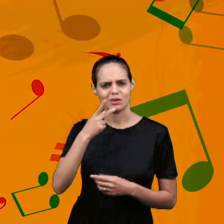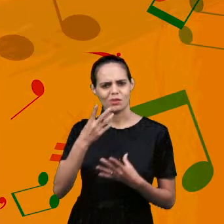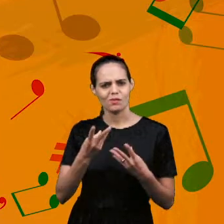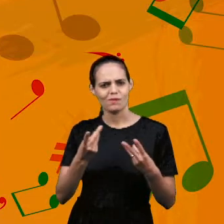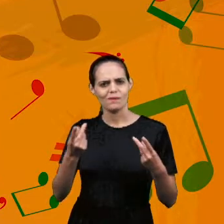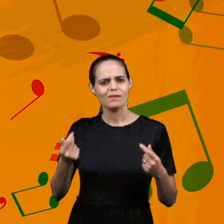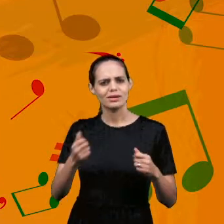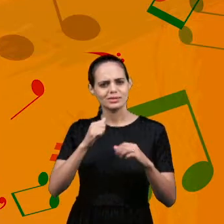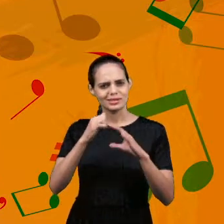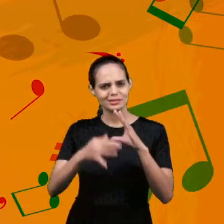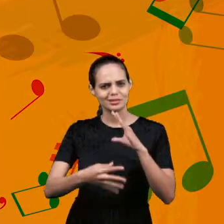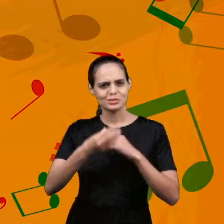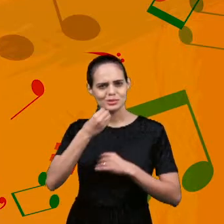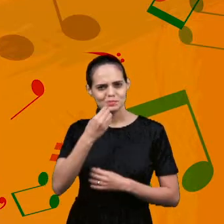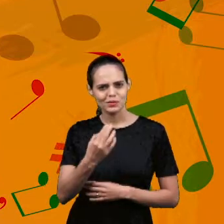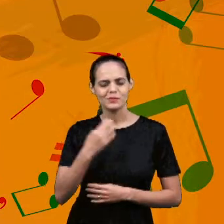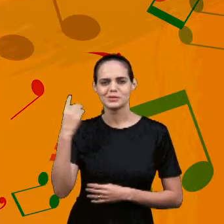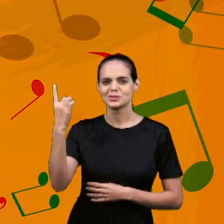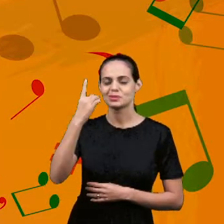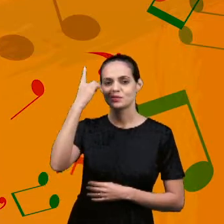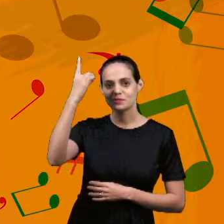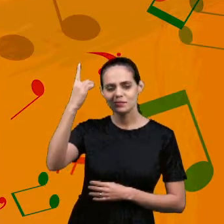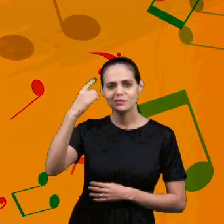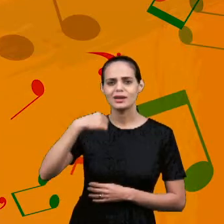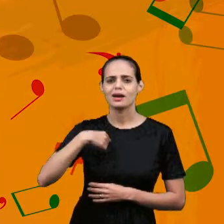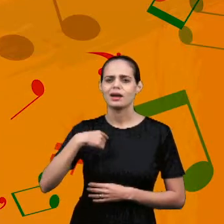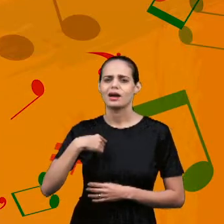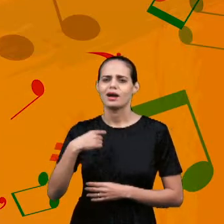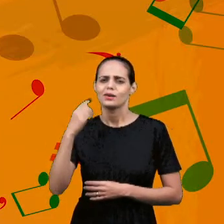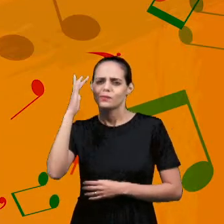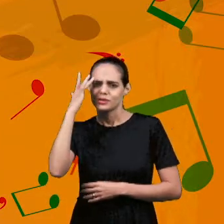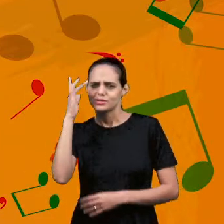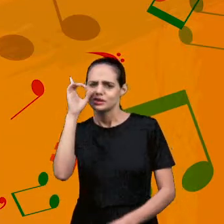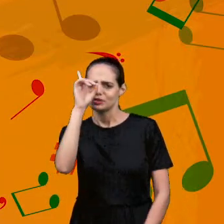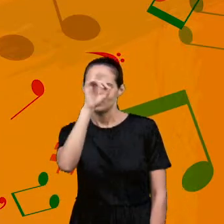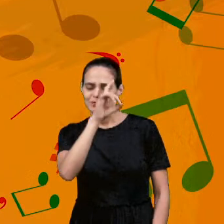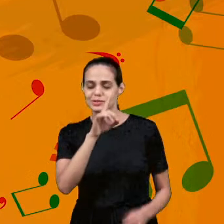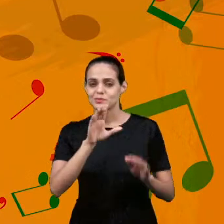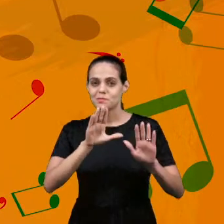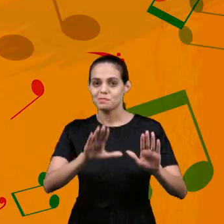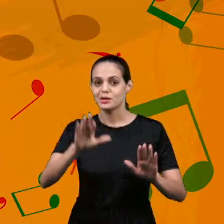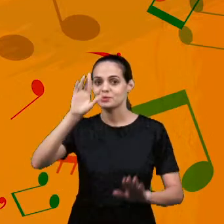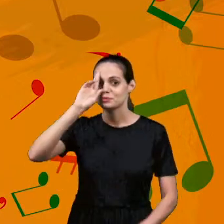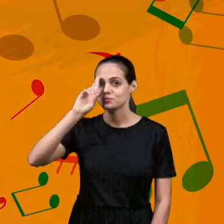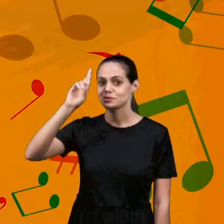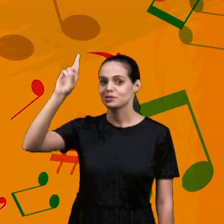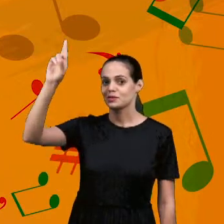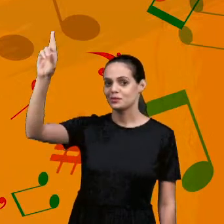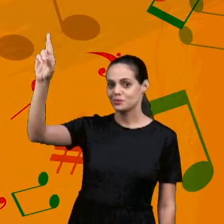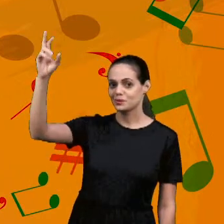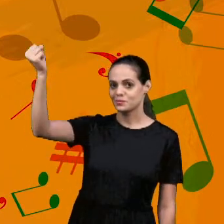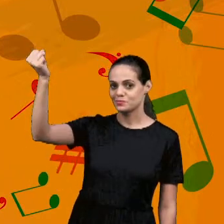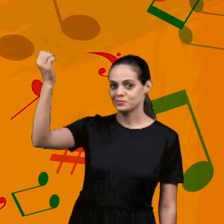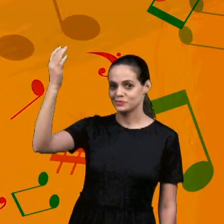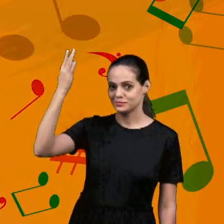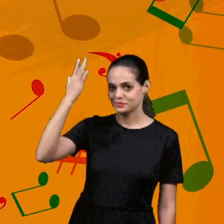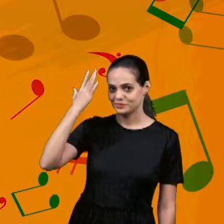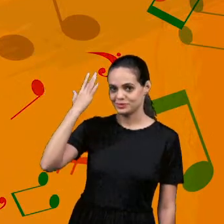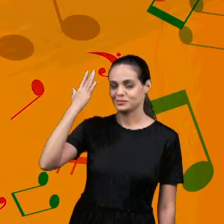de Davi, e eu achei muito difícil. Aí o Senhor me